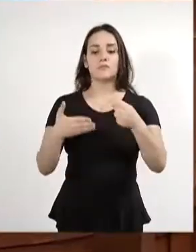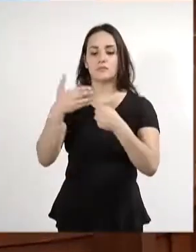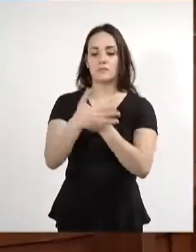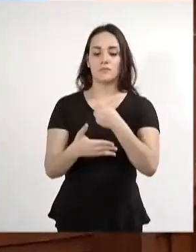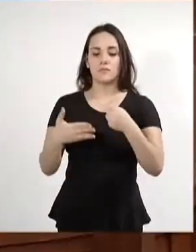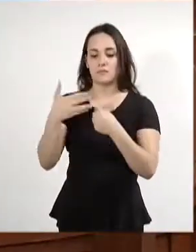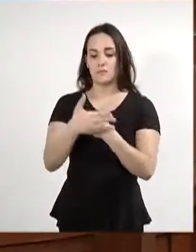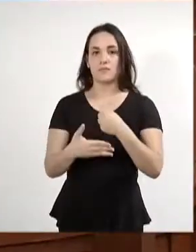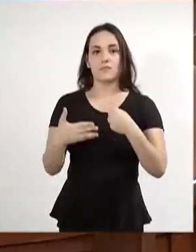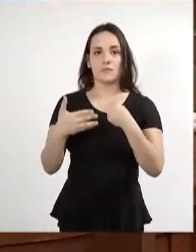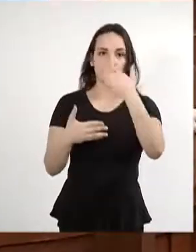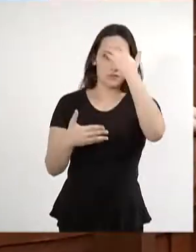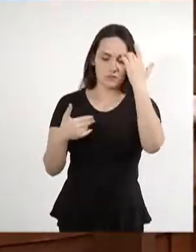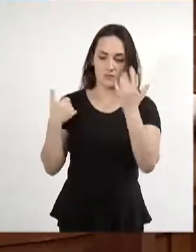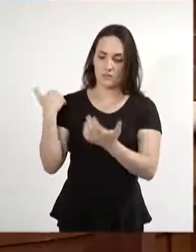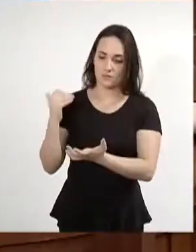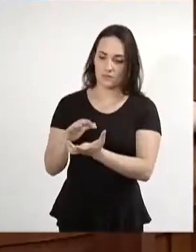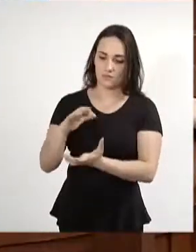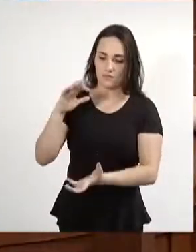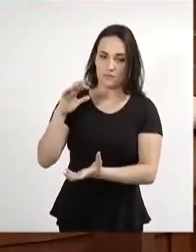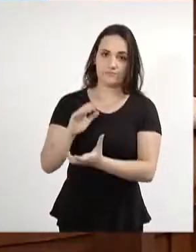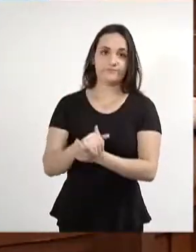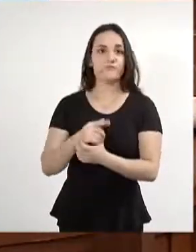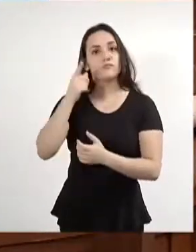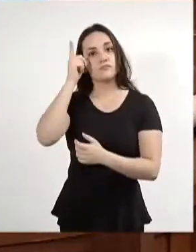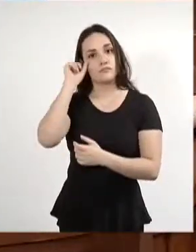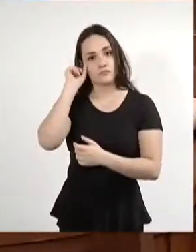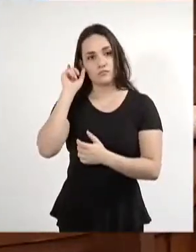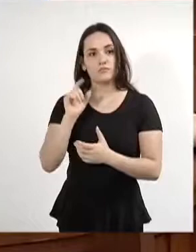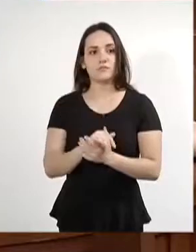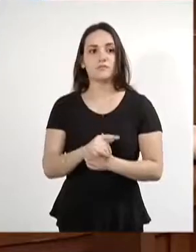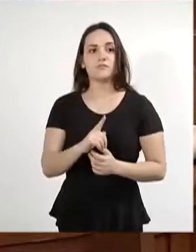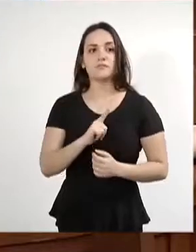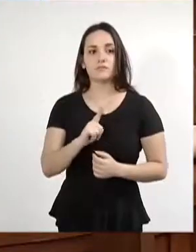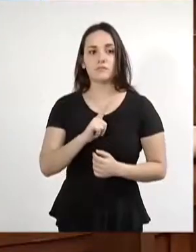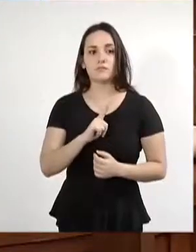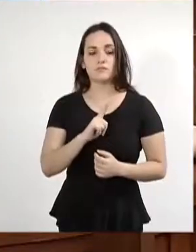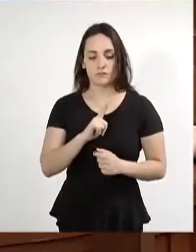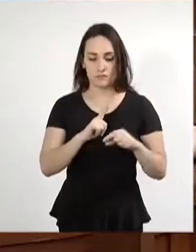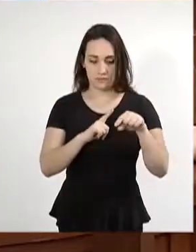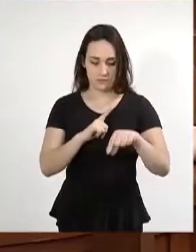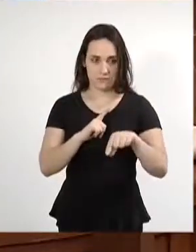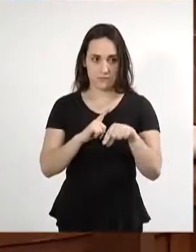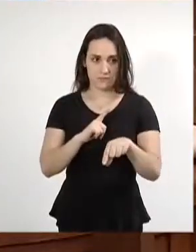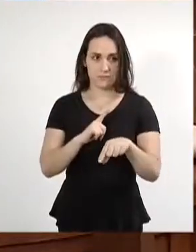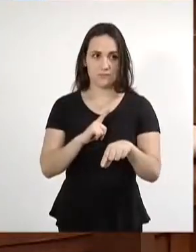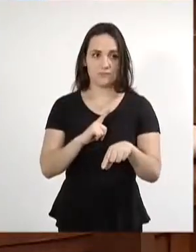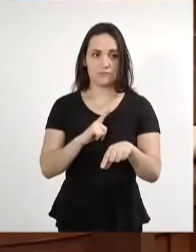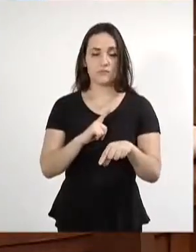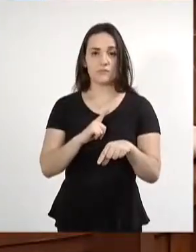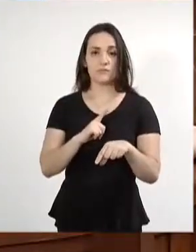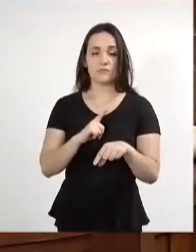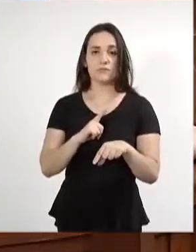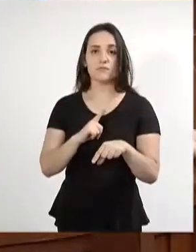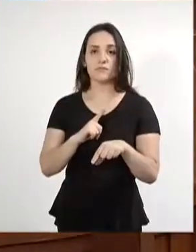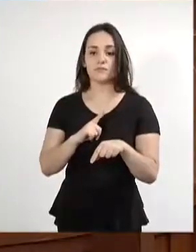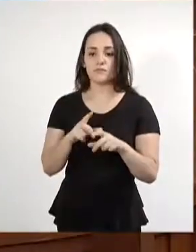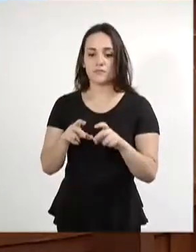Defesa do Direito das Pessoas Idosas. Ontem nós tivemos aqui no plenarinho